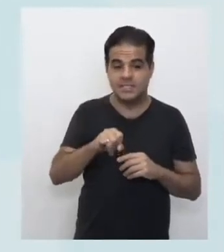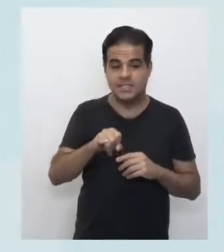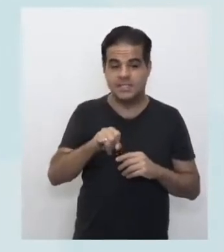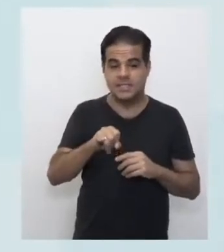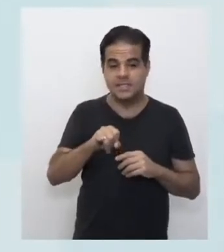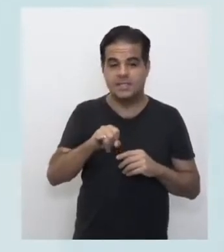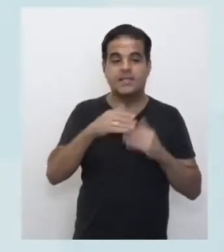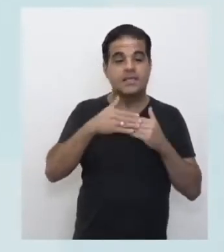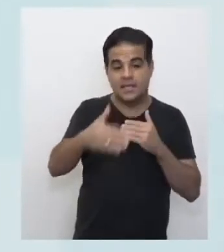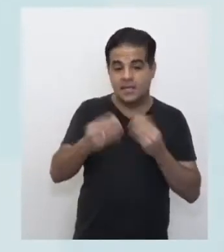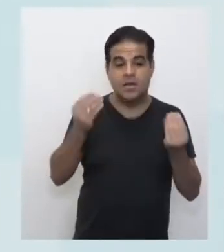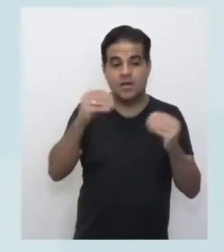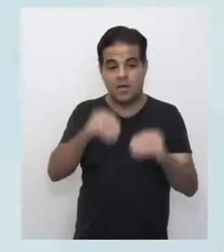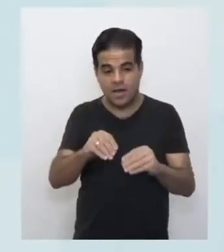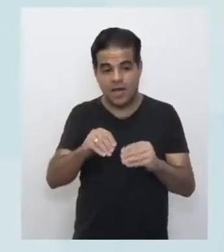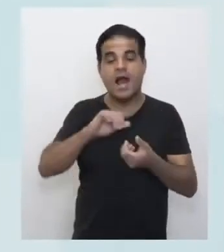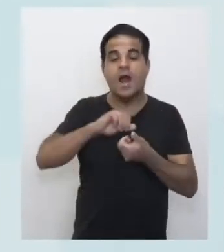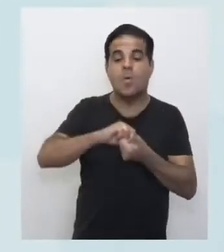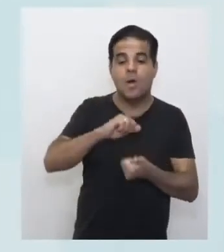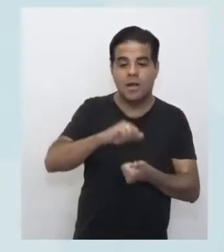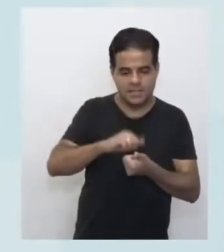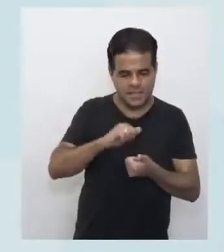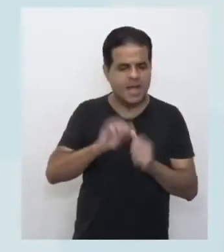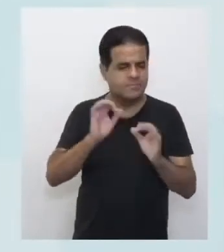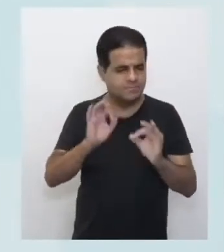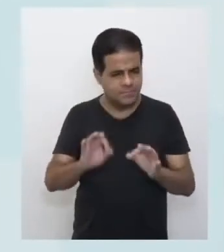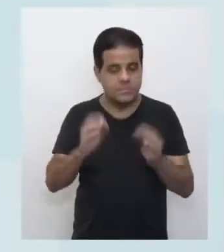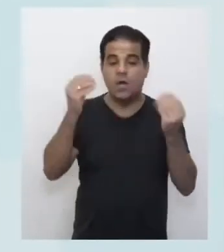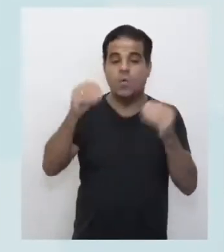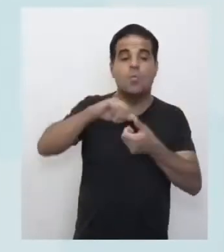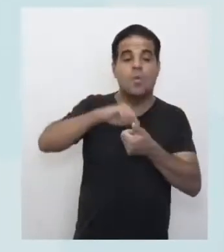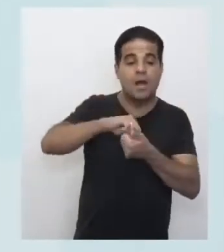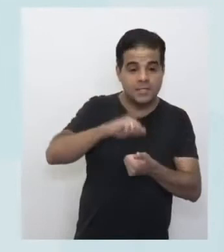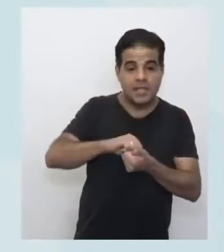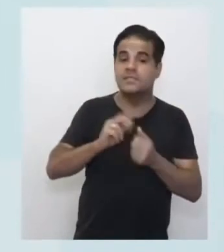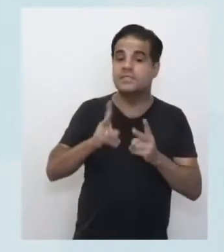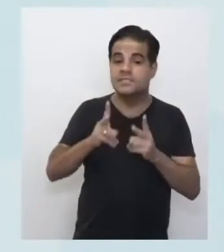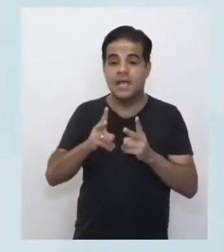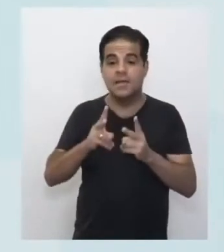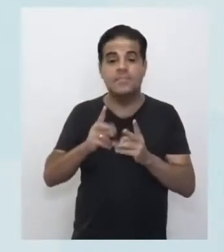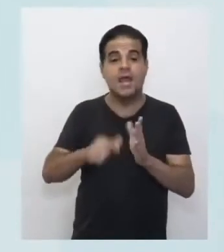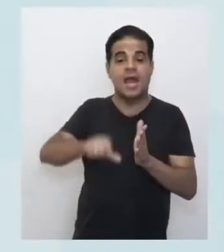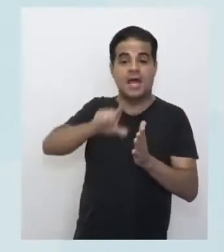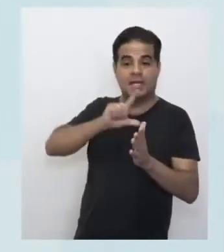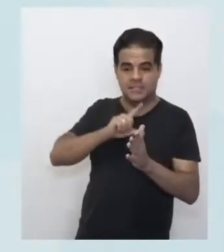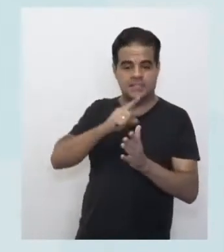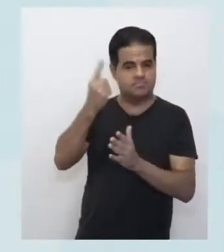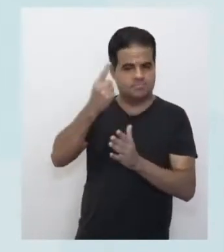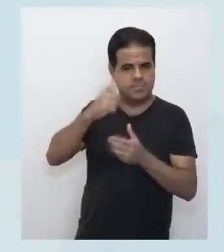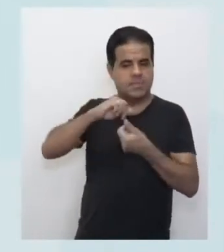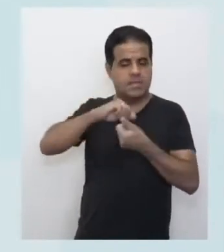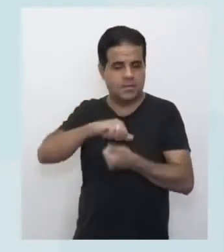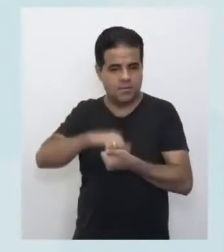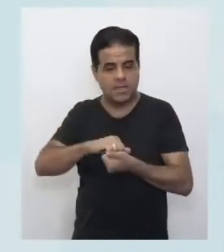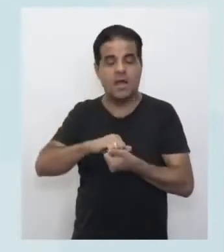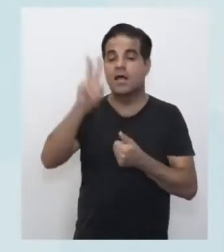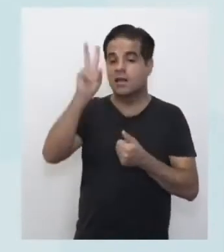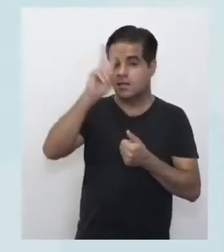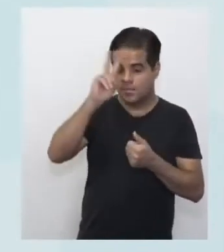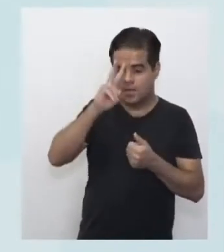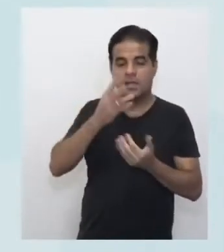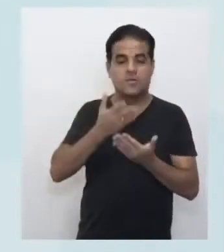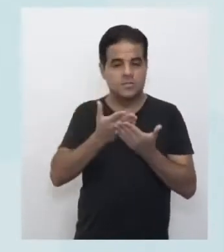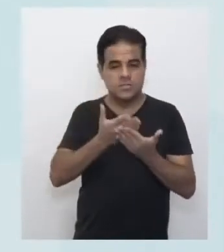horror films. Você vai trocar a qualidade, certo? Então, a qualidade sempre vem antes, tá? Lembrando disso aí na aula, mesmo que a gente fez